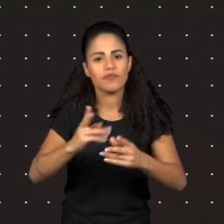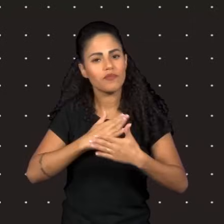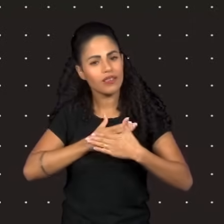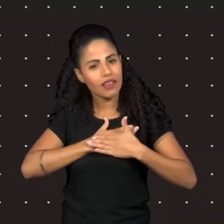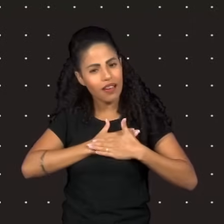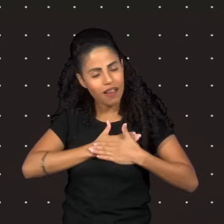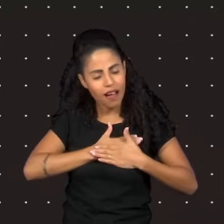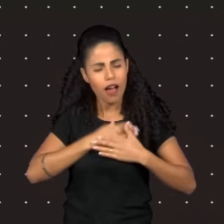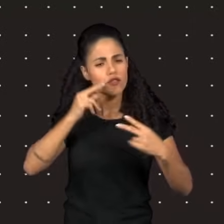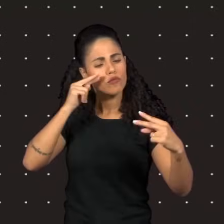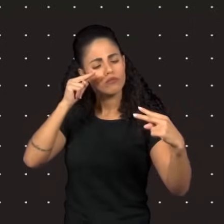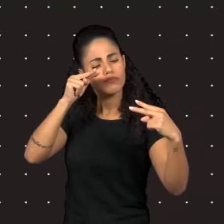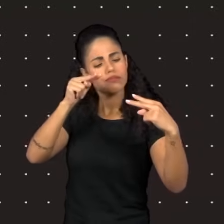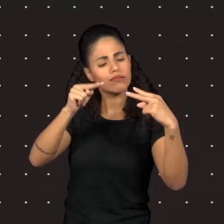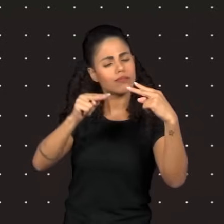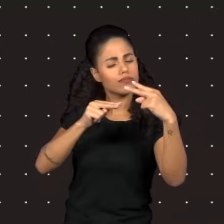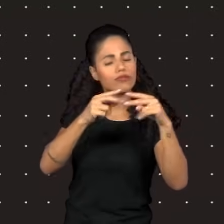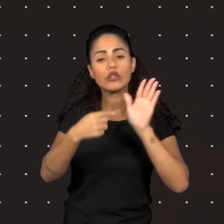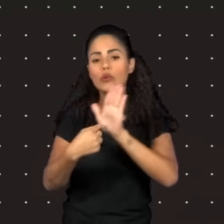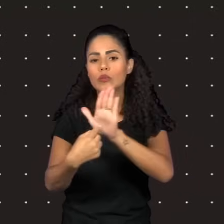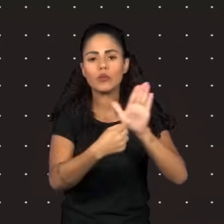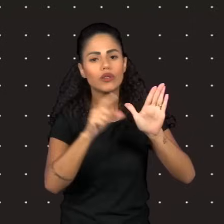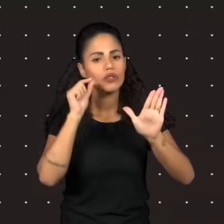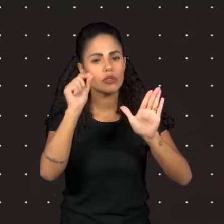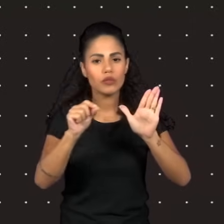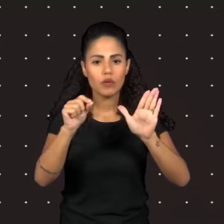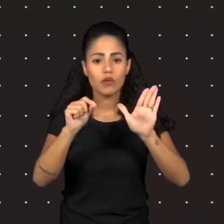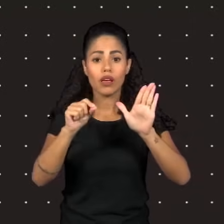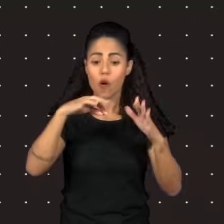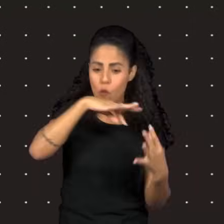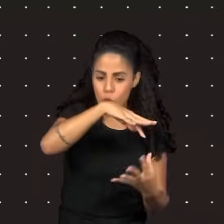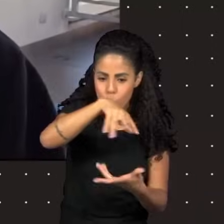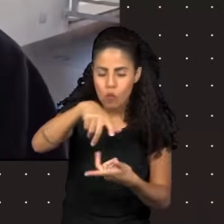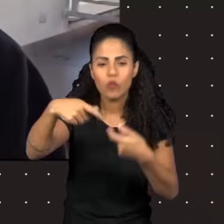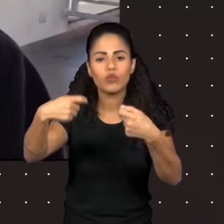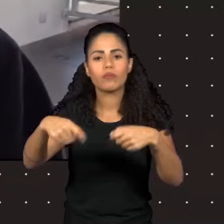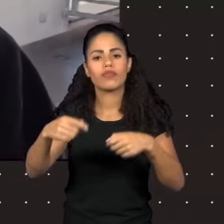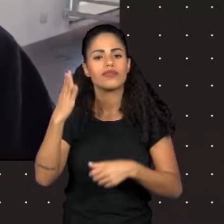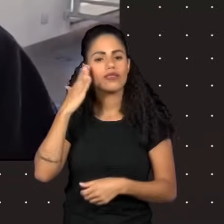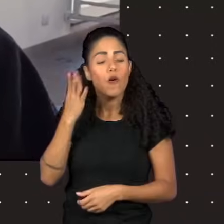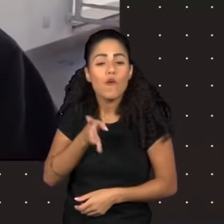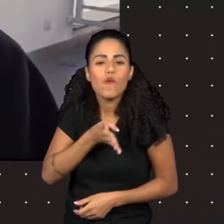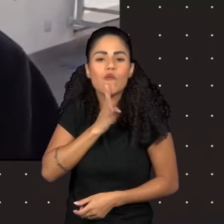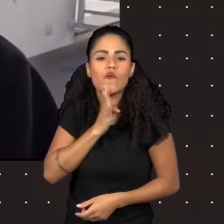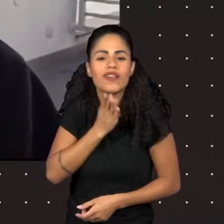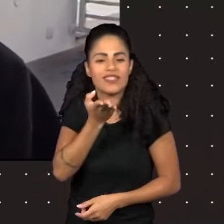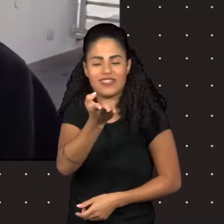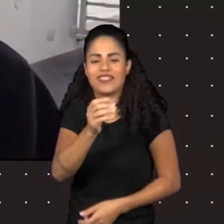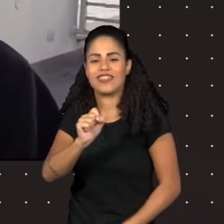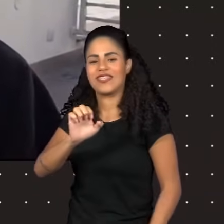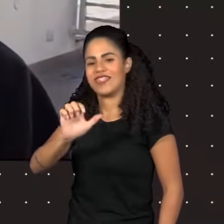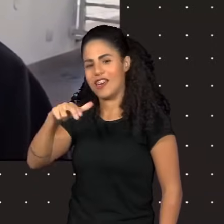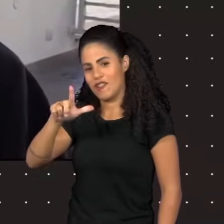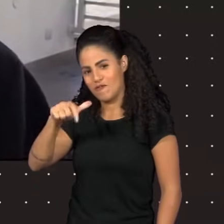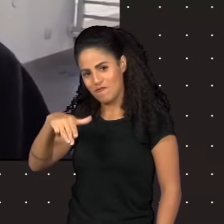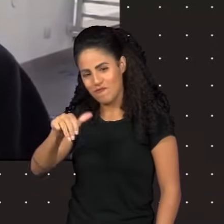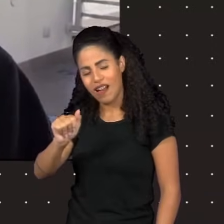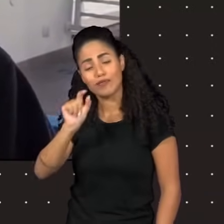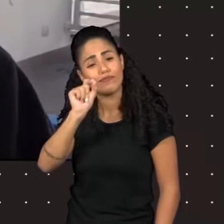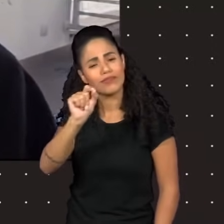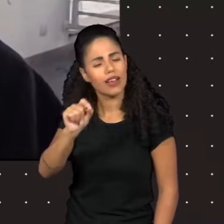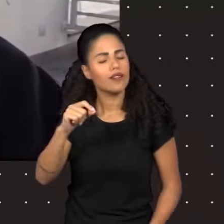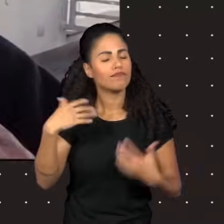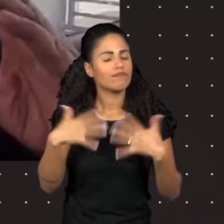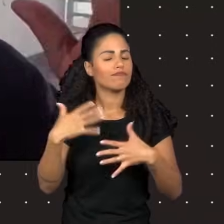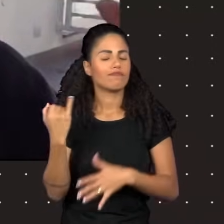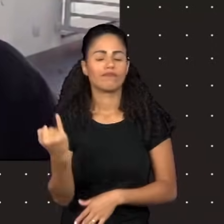dela demonstra que a humanidade que existe dentro dela é uma